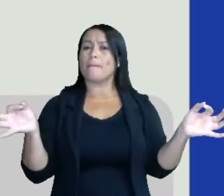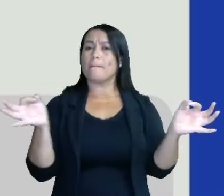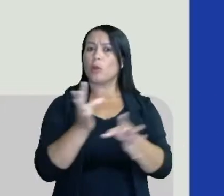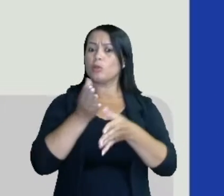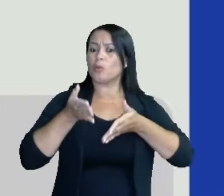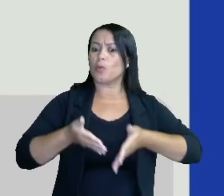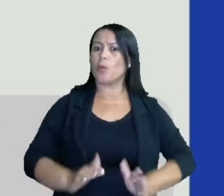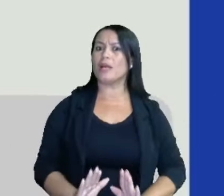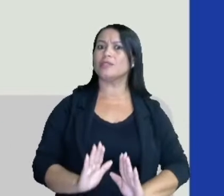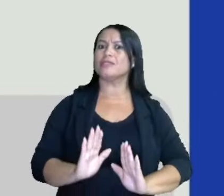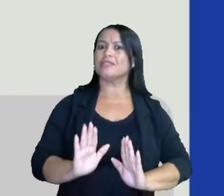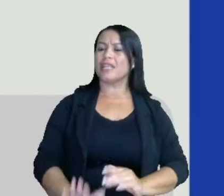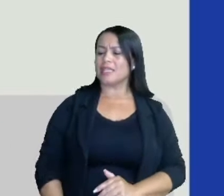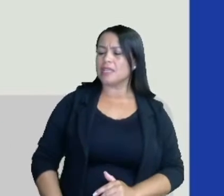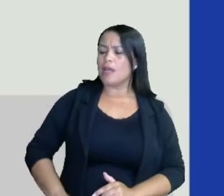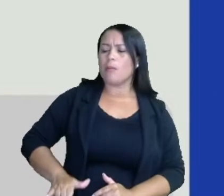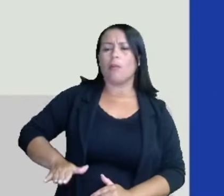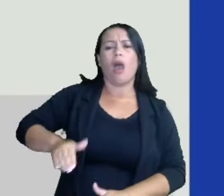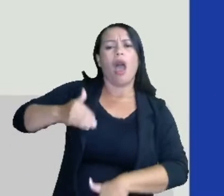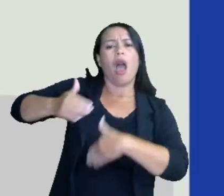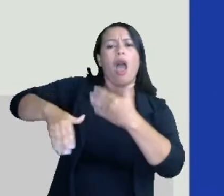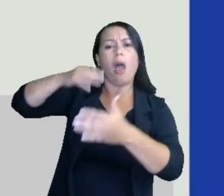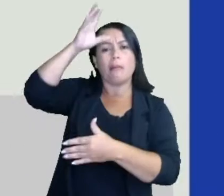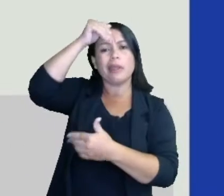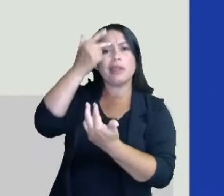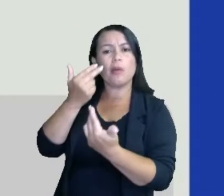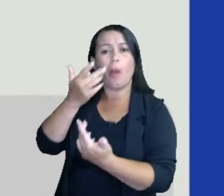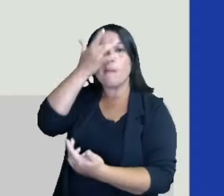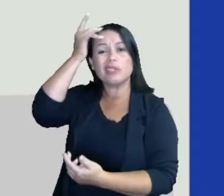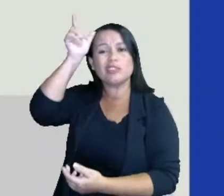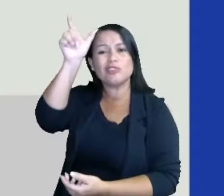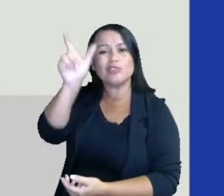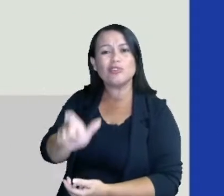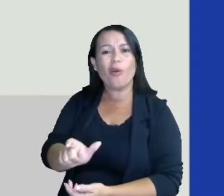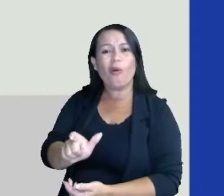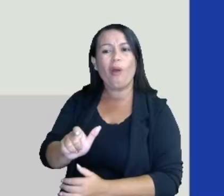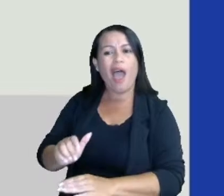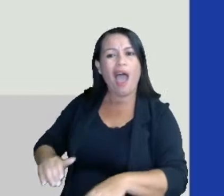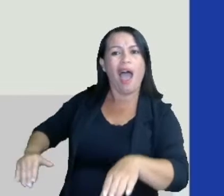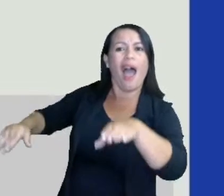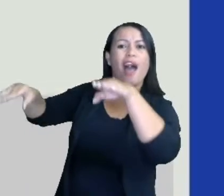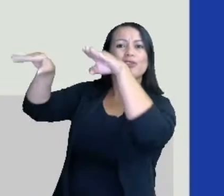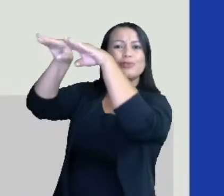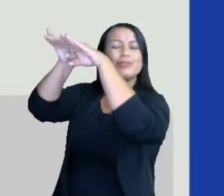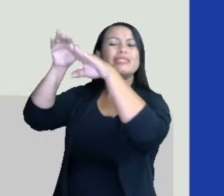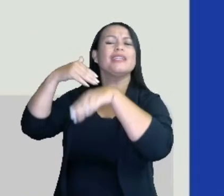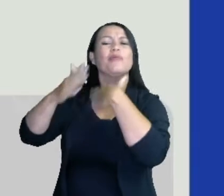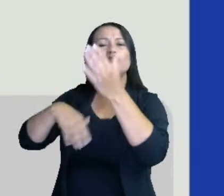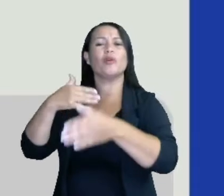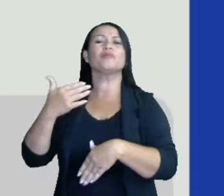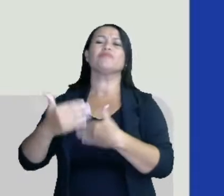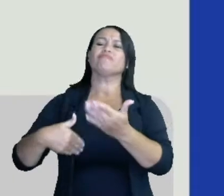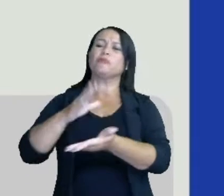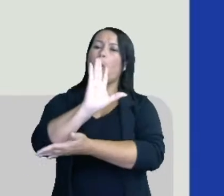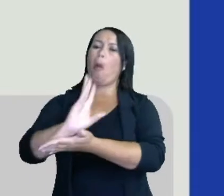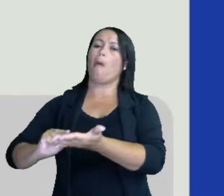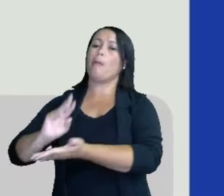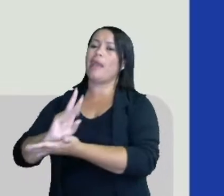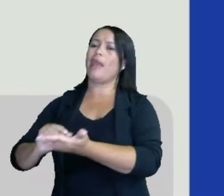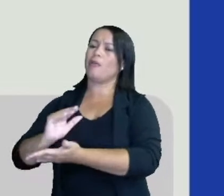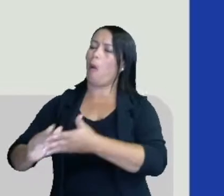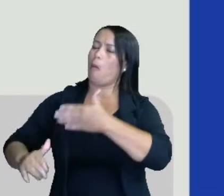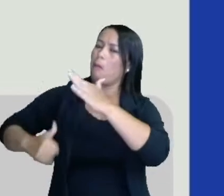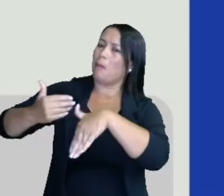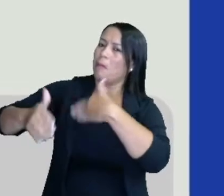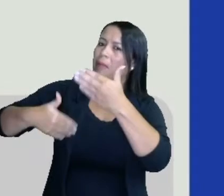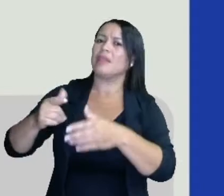aprendemos a utilizá-la com as pessoas mais velhas. E a partir dessa aprendizagem, passamos a reproduzi-la. Portanto,